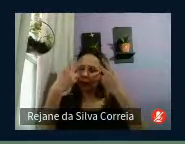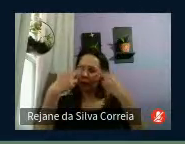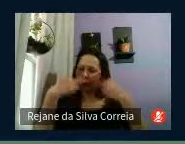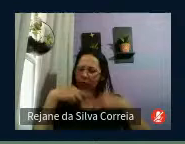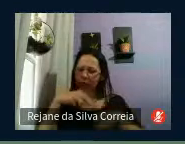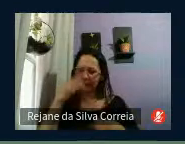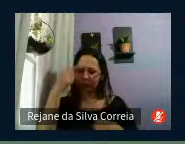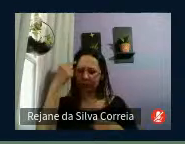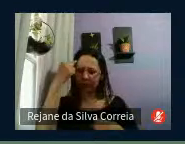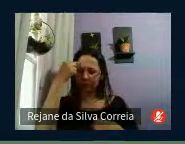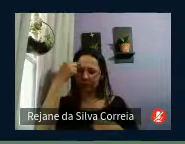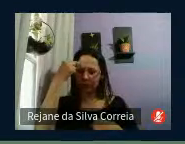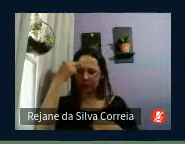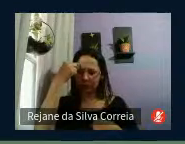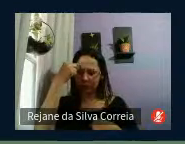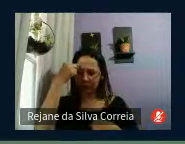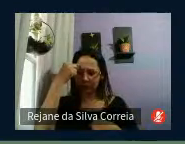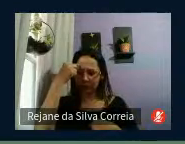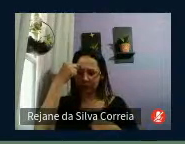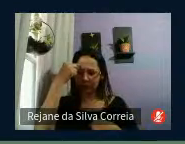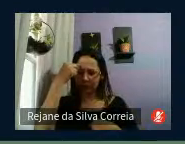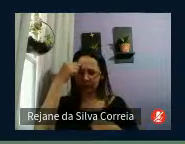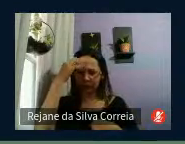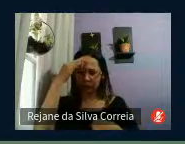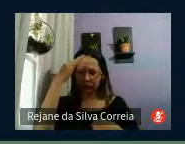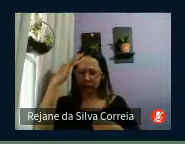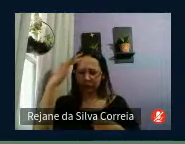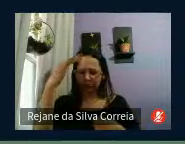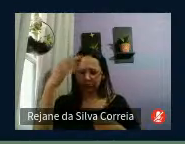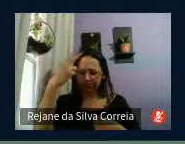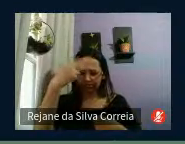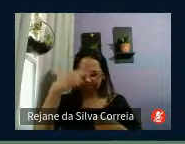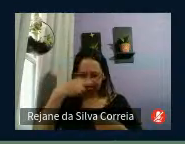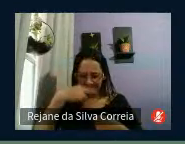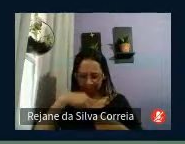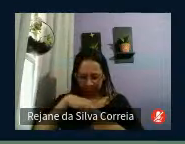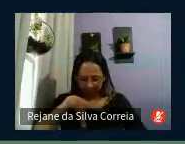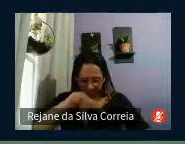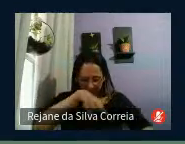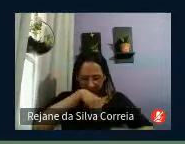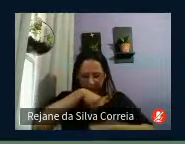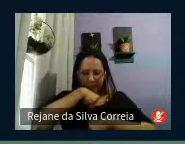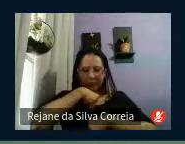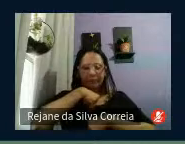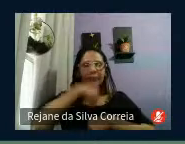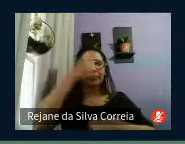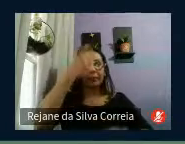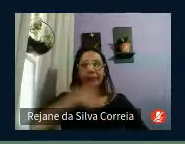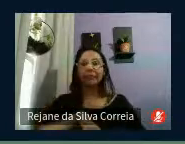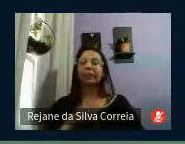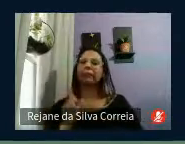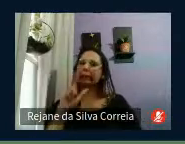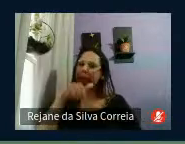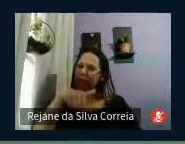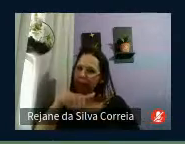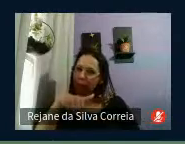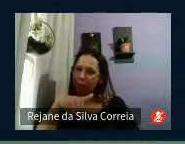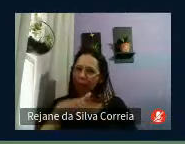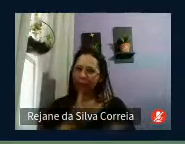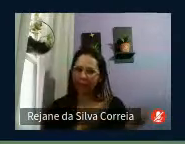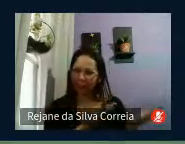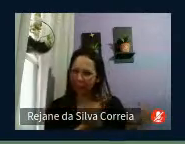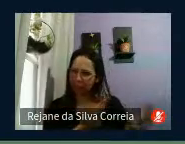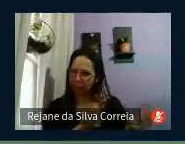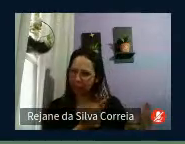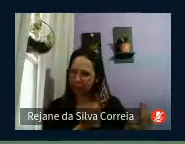cada um de vocês, para que vocês se reconheçam por inteiro, porque depois ali do período da adolescência já engrena com